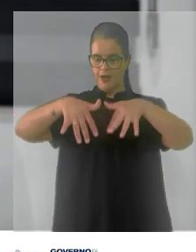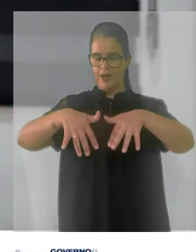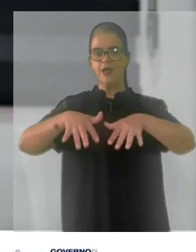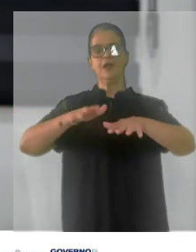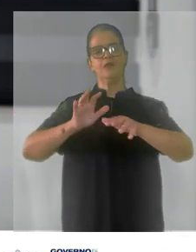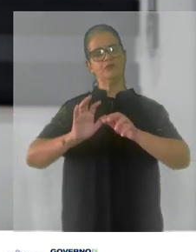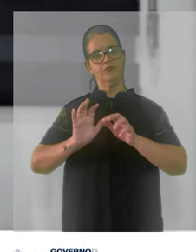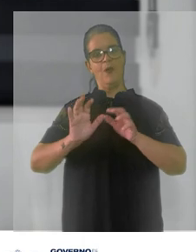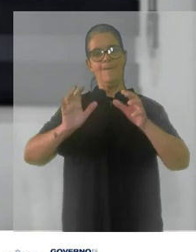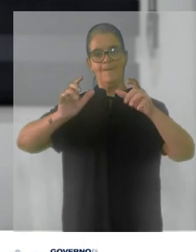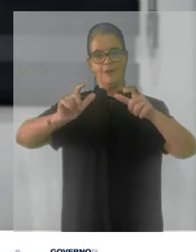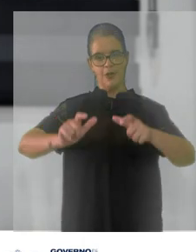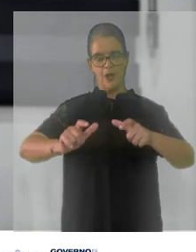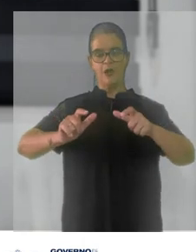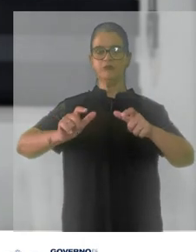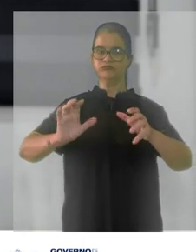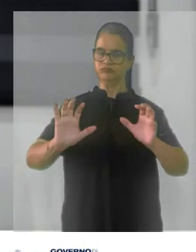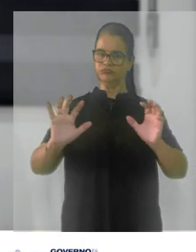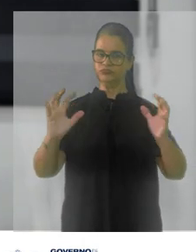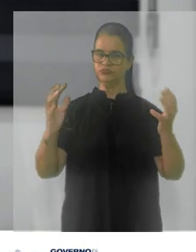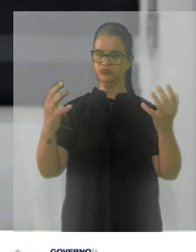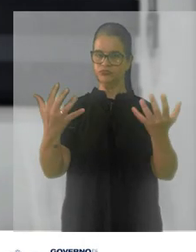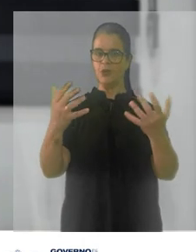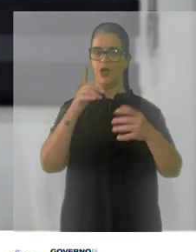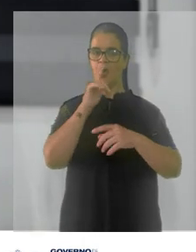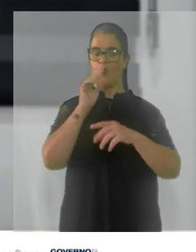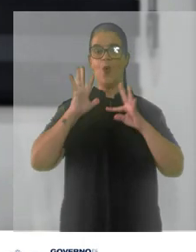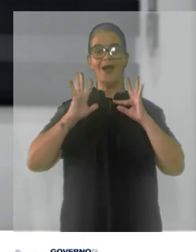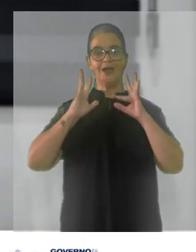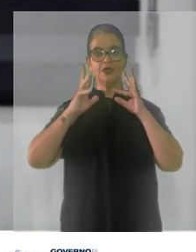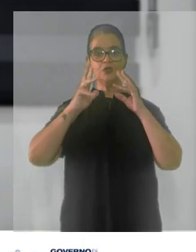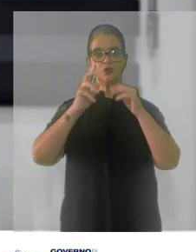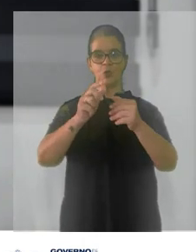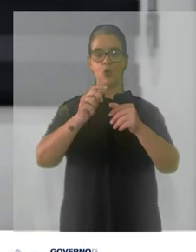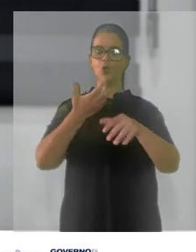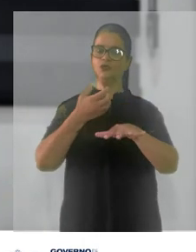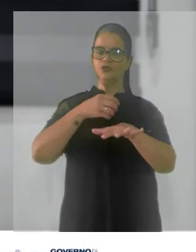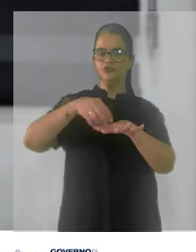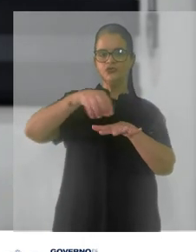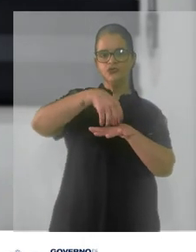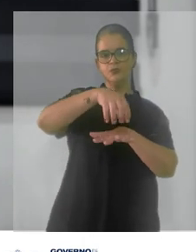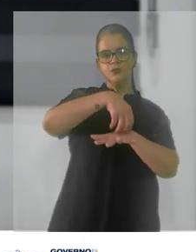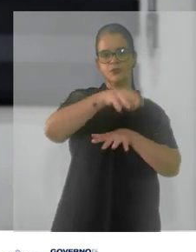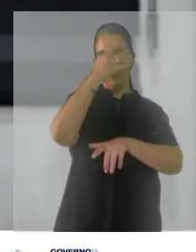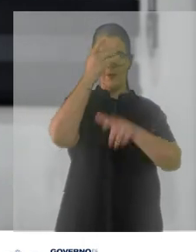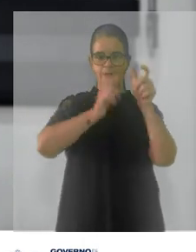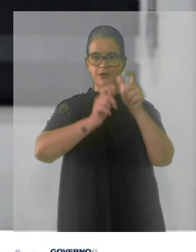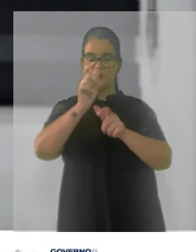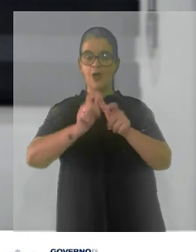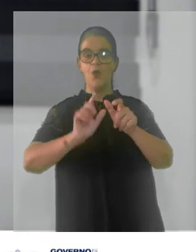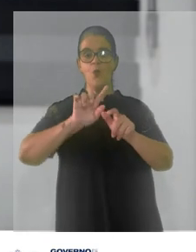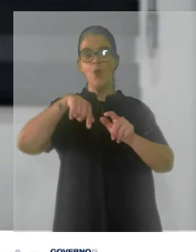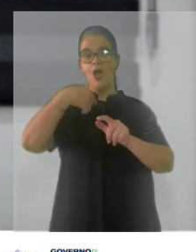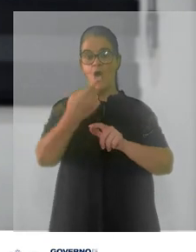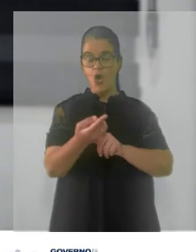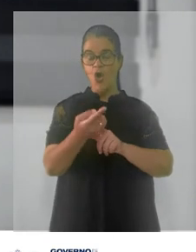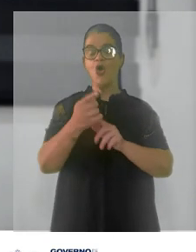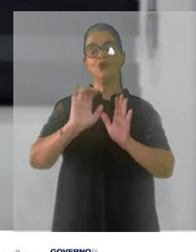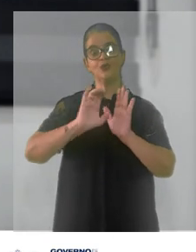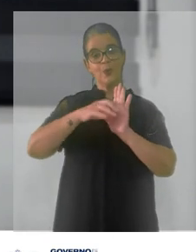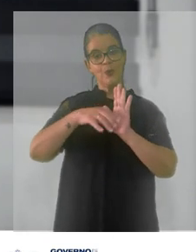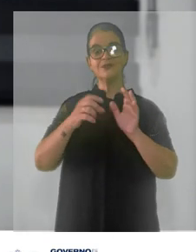superficialmente para um corpo de água e todos os seus contribuintes. Uma outra definição também